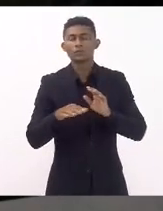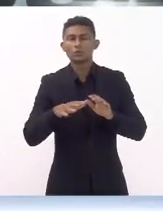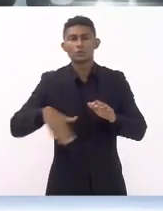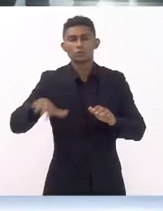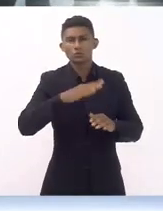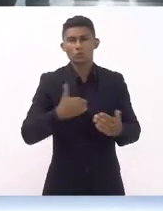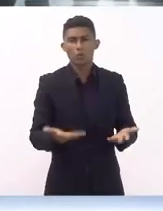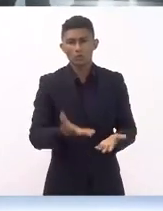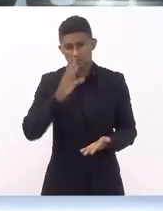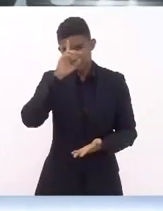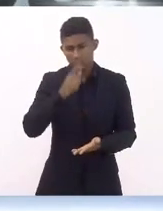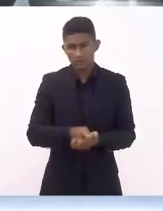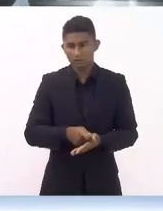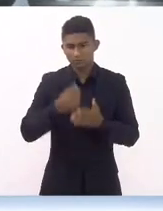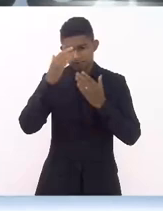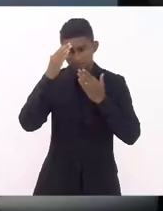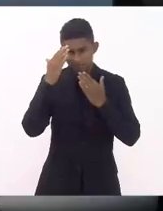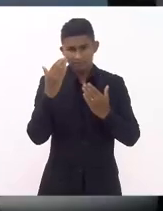tomadas hoje. Obrigada.